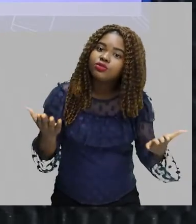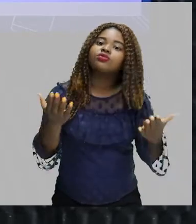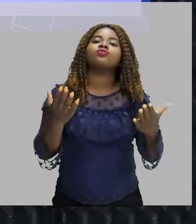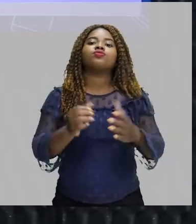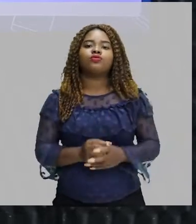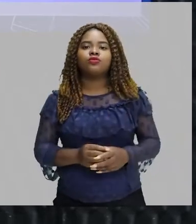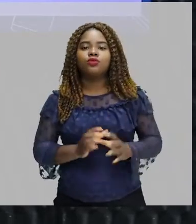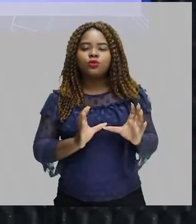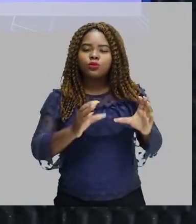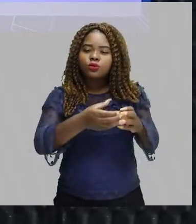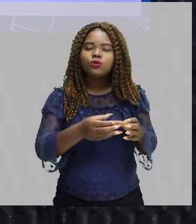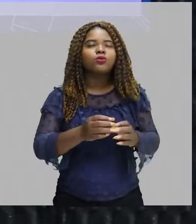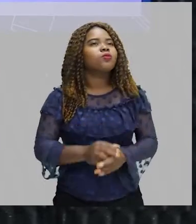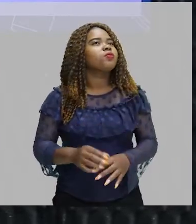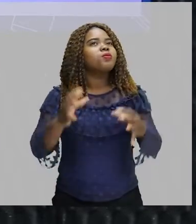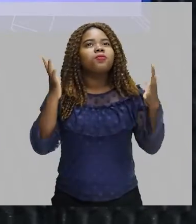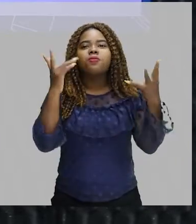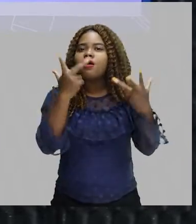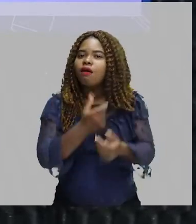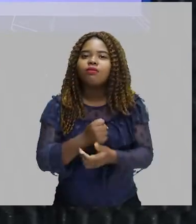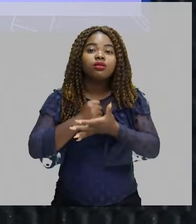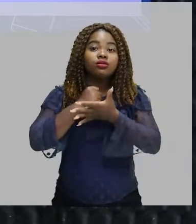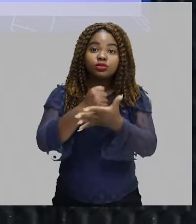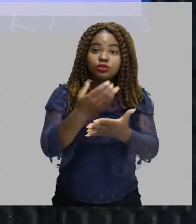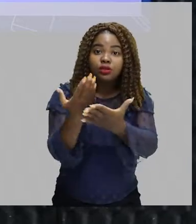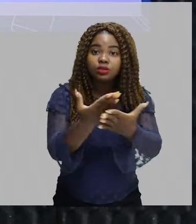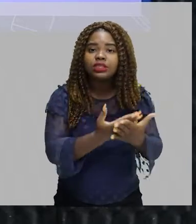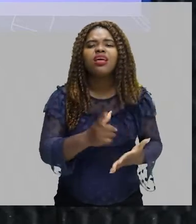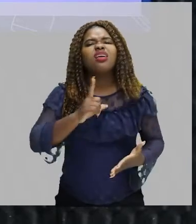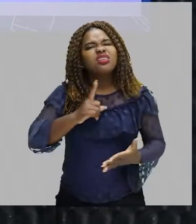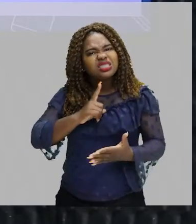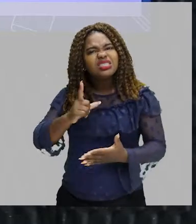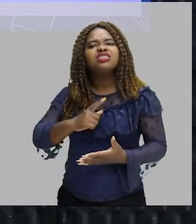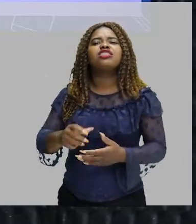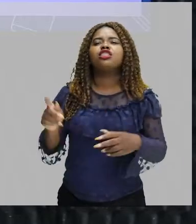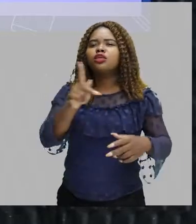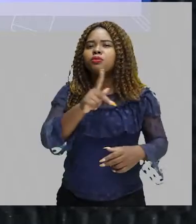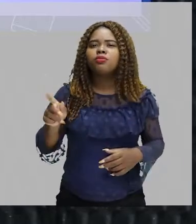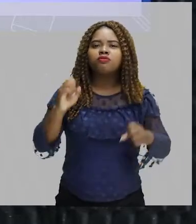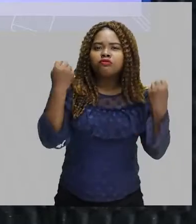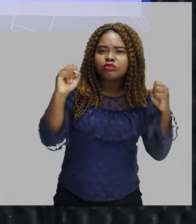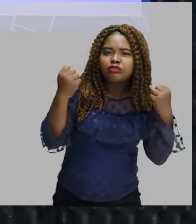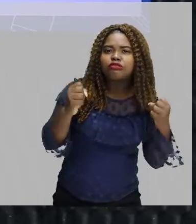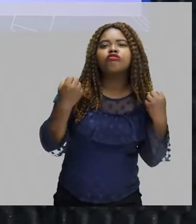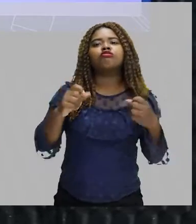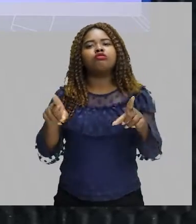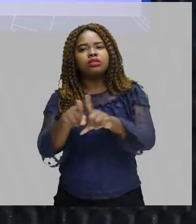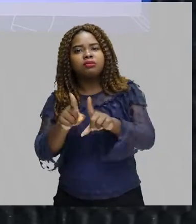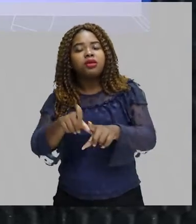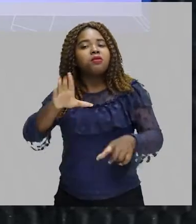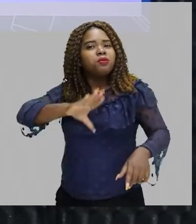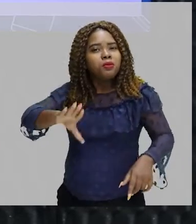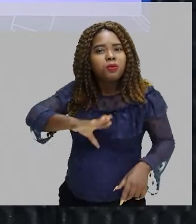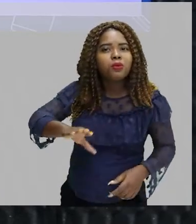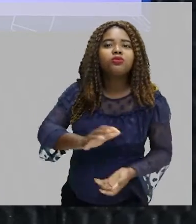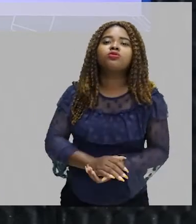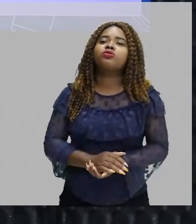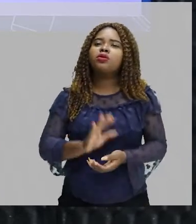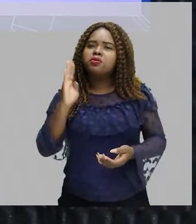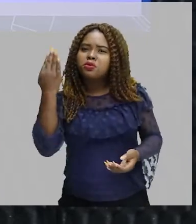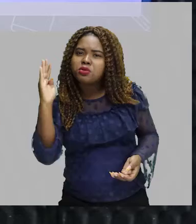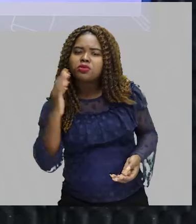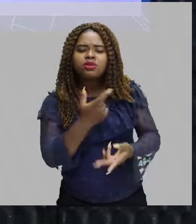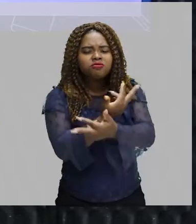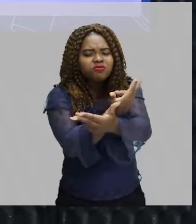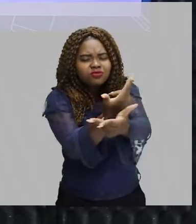top, galera, tá? Para te ajudar aí nos teus estudos. Tu tem Guilherme, tu tem Maroni, tu tem Renata, Cacau, Celso, galera